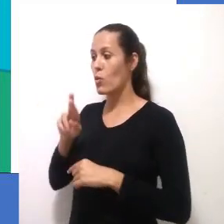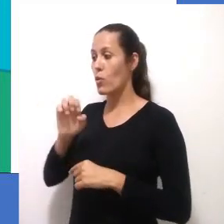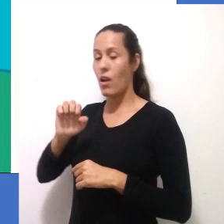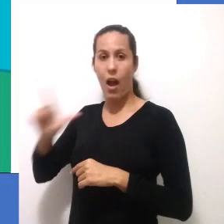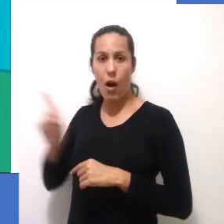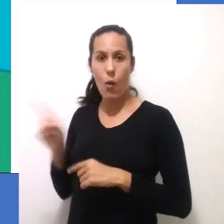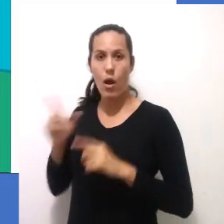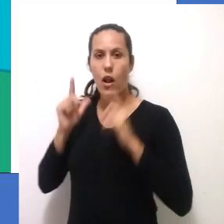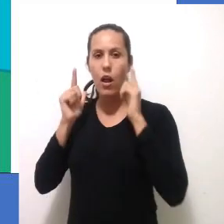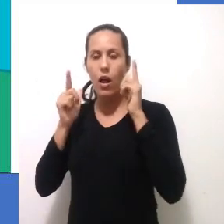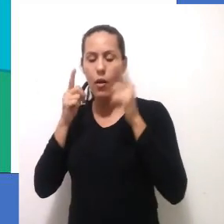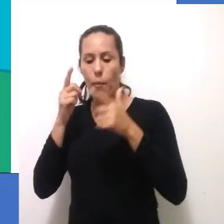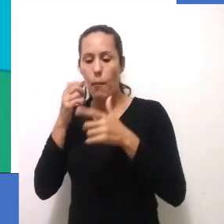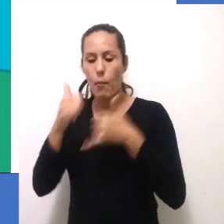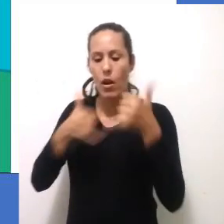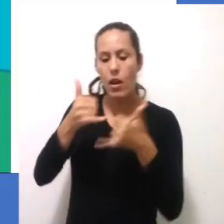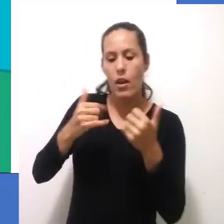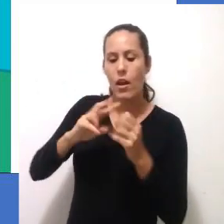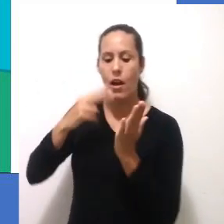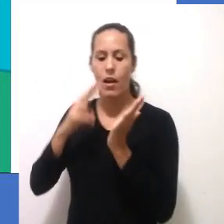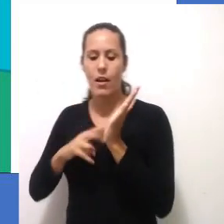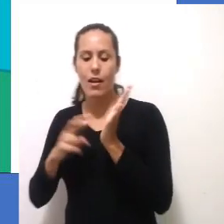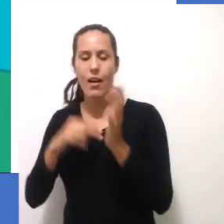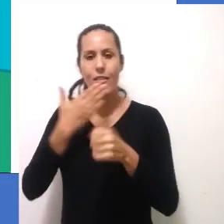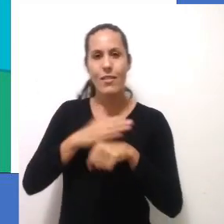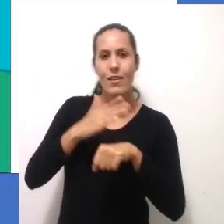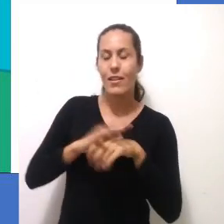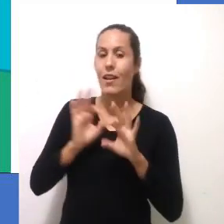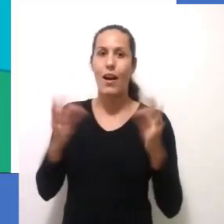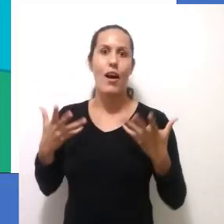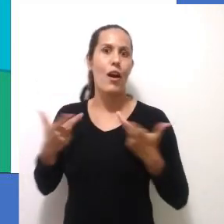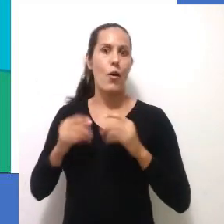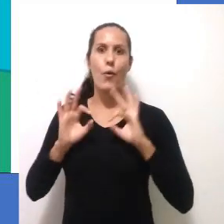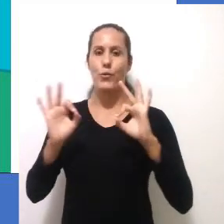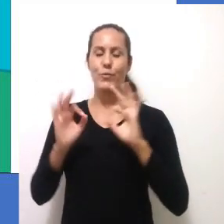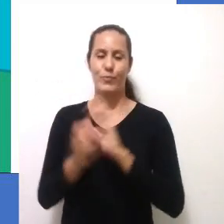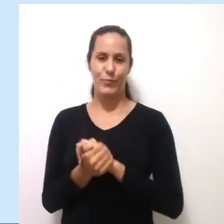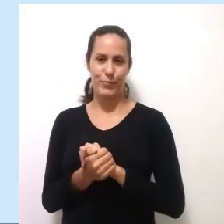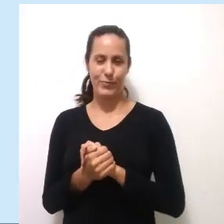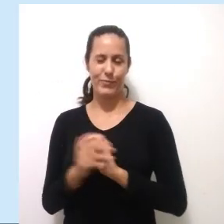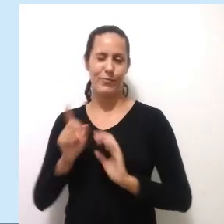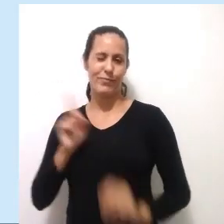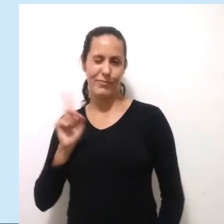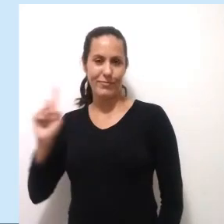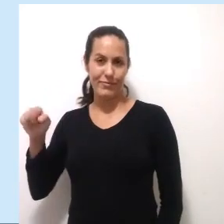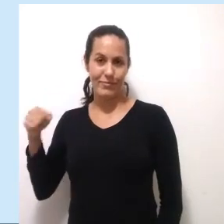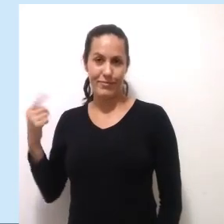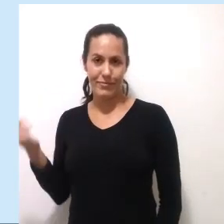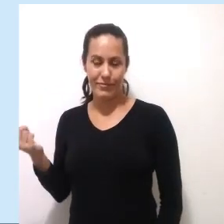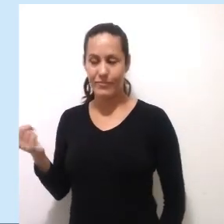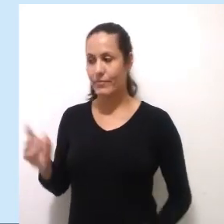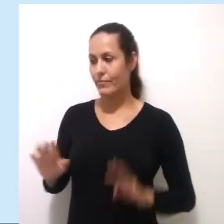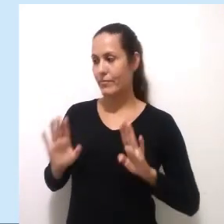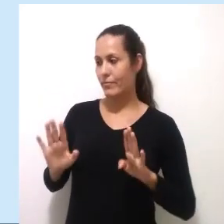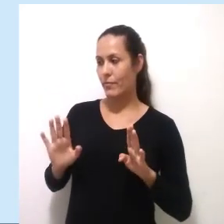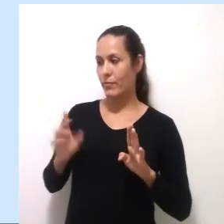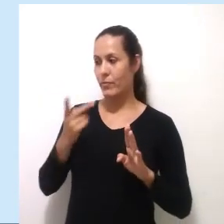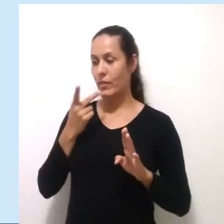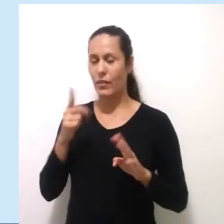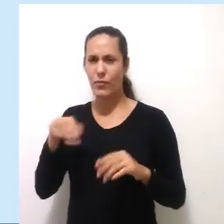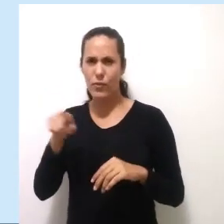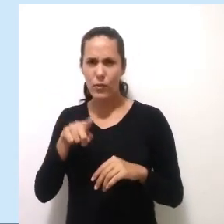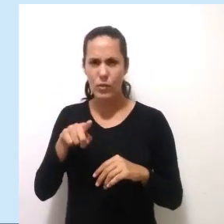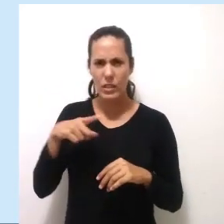se divertir bastante. Agora vamos se ligar na próxima tela. Gente, do you have a